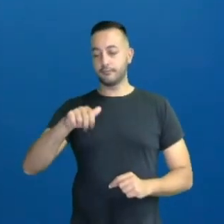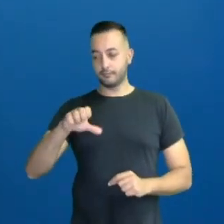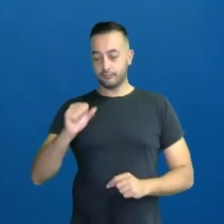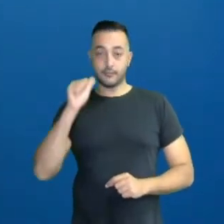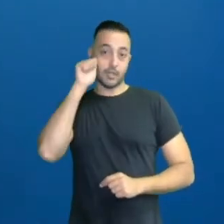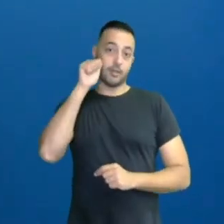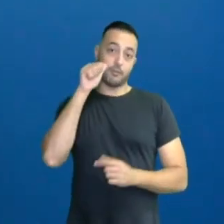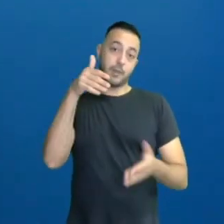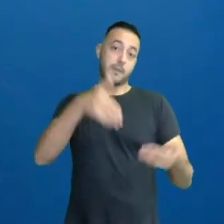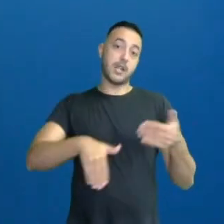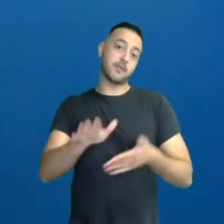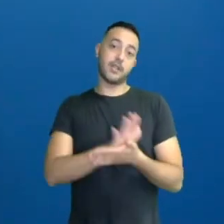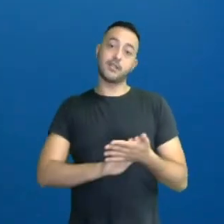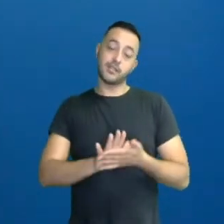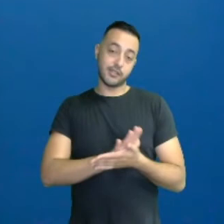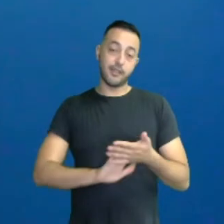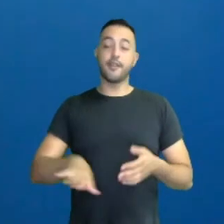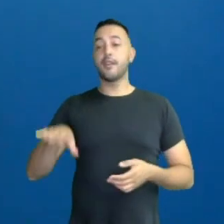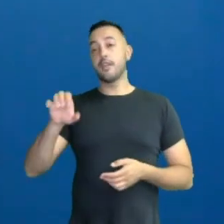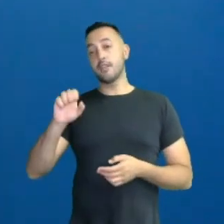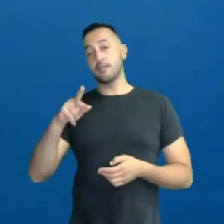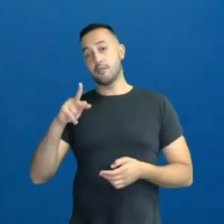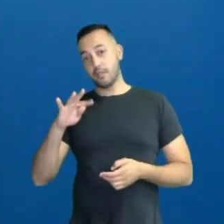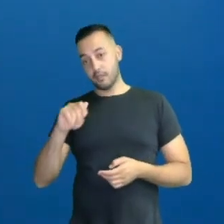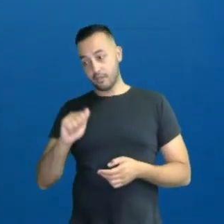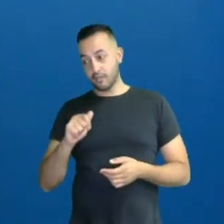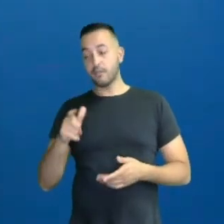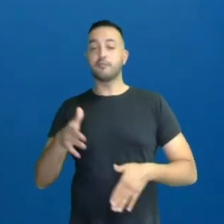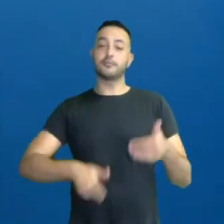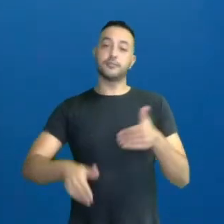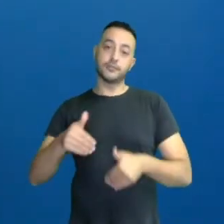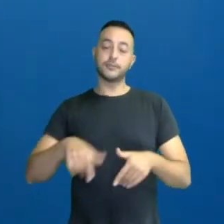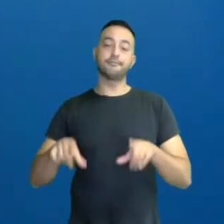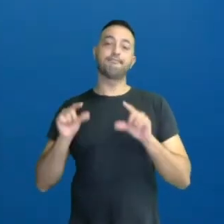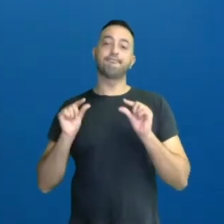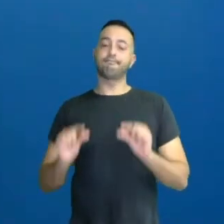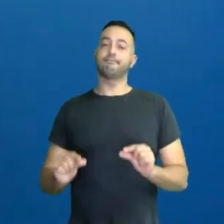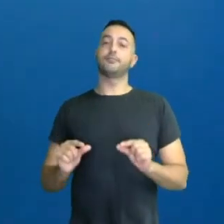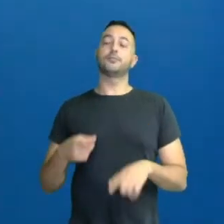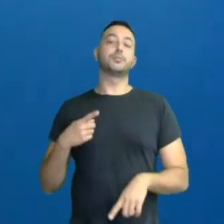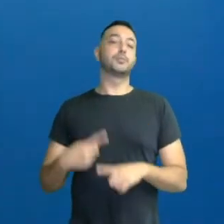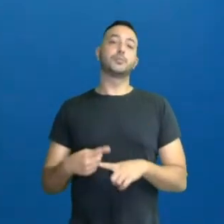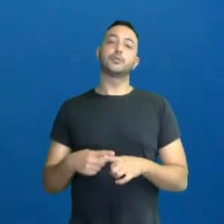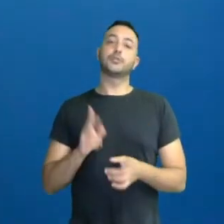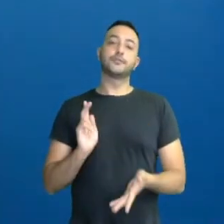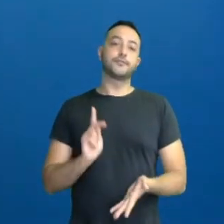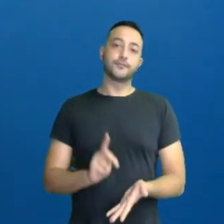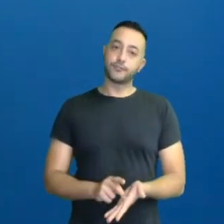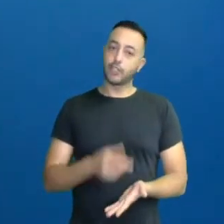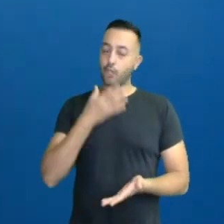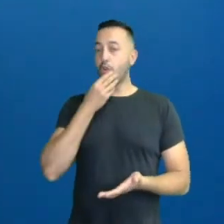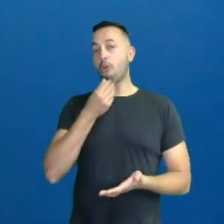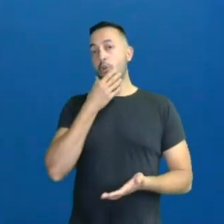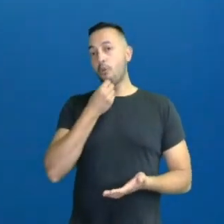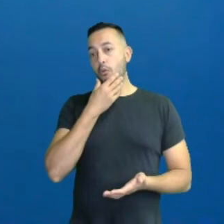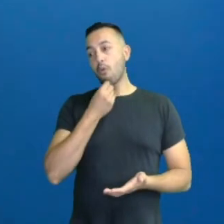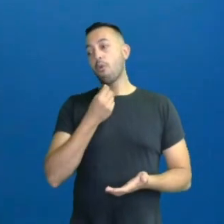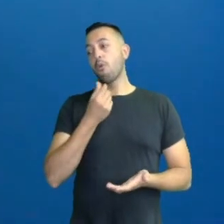não participavam em nada, e em Esparta ela tinha ainda uma participação um pouquinho menor, porque, na verdade, os homens estavam